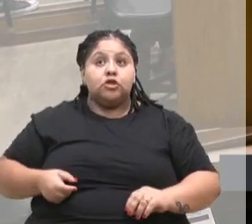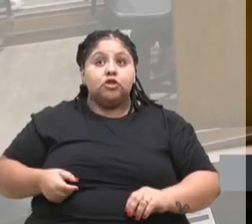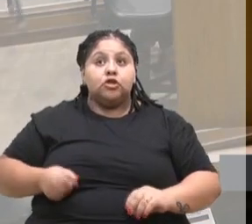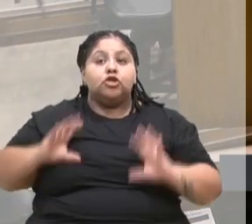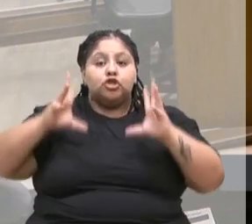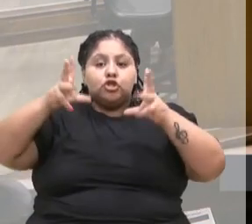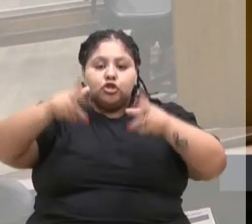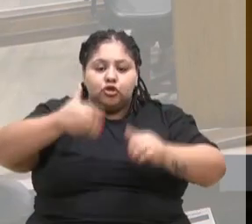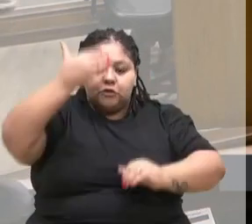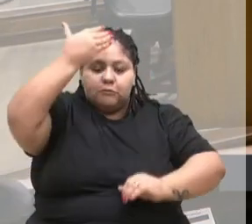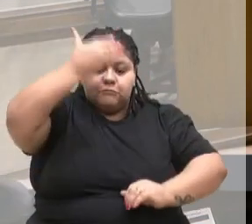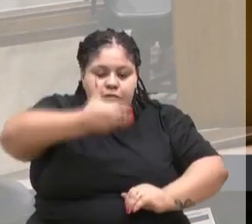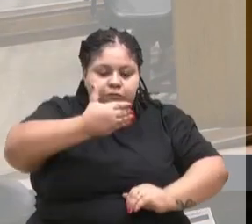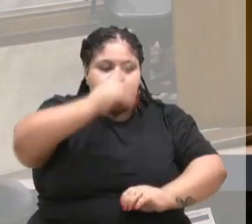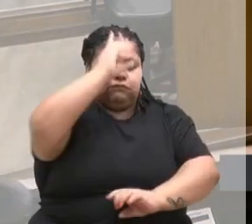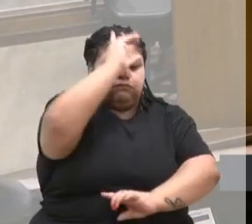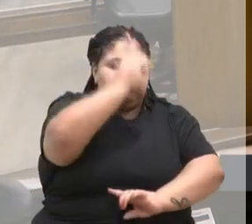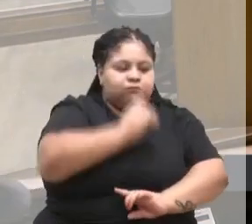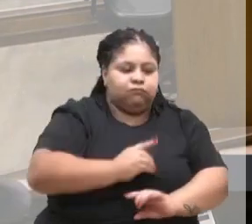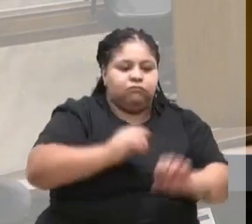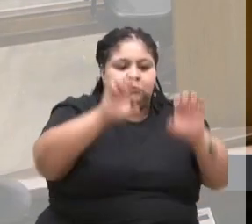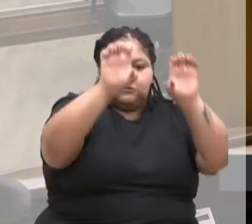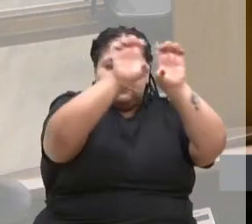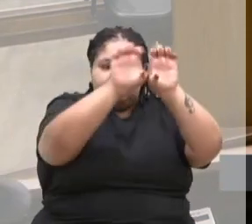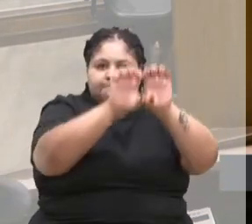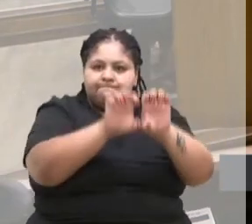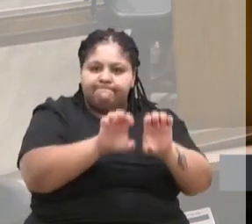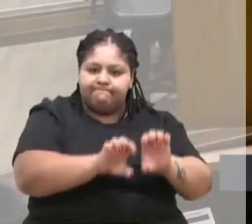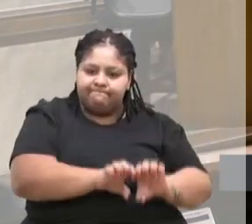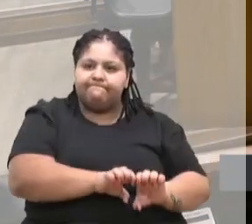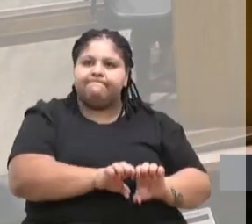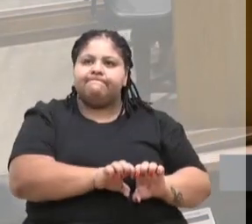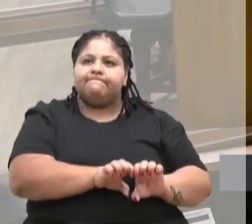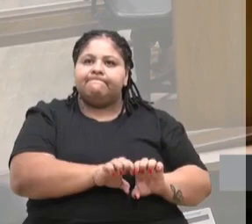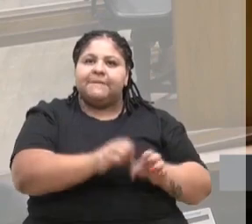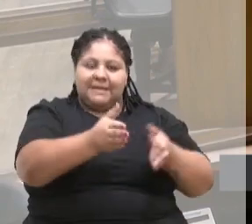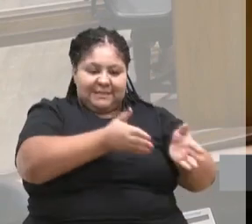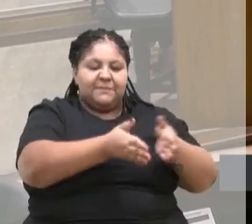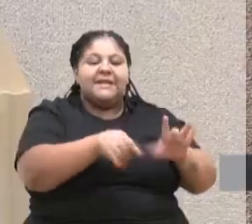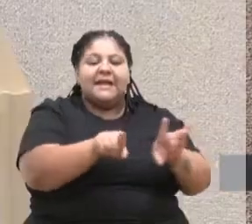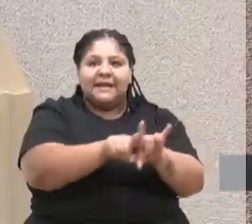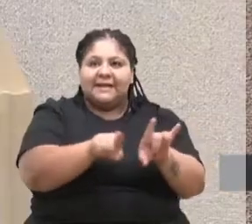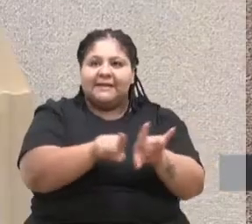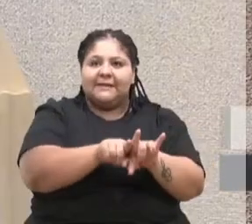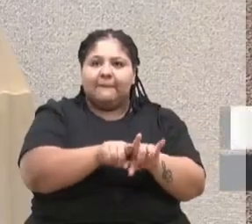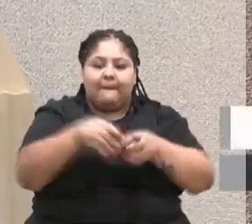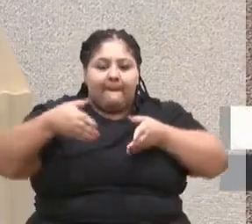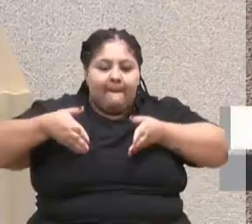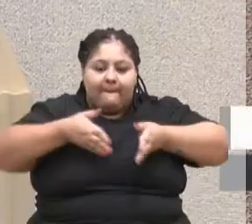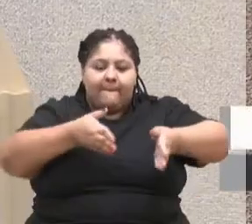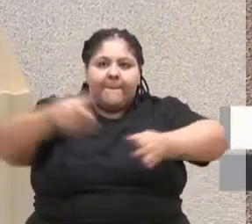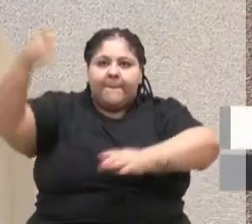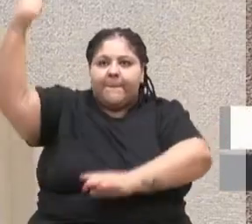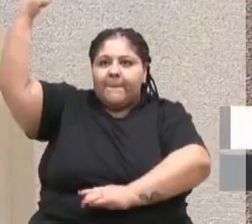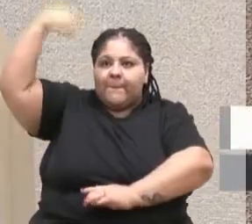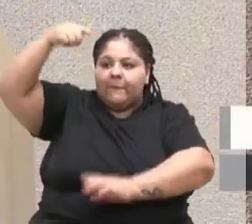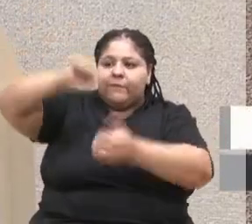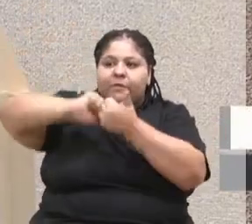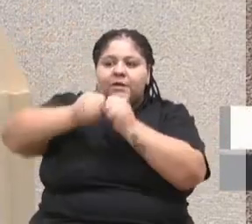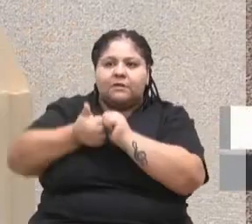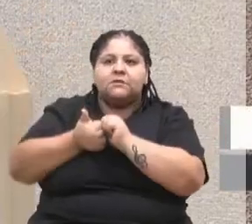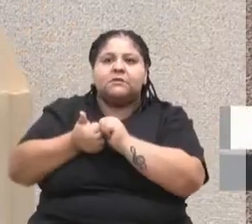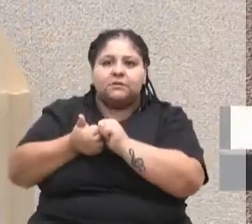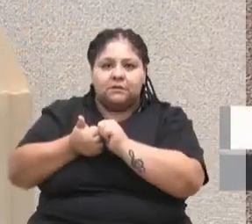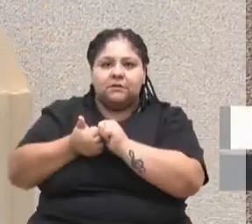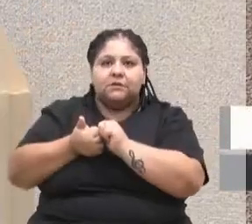questão da deficiência, na questão da infraestrutura, na questão da acessibilidade, na Rota do Sol, na questão esportiva. O senhor